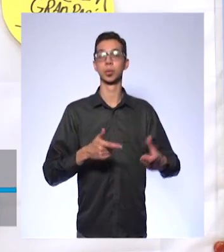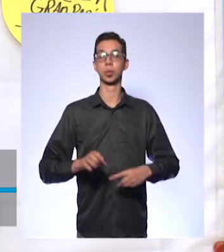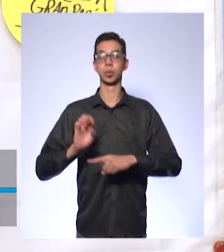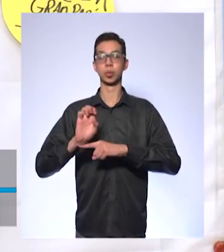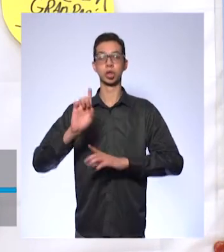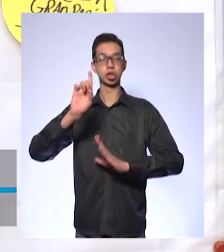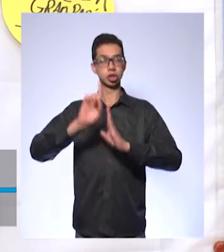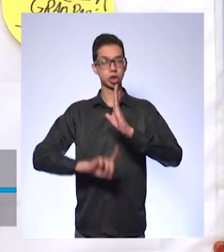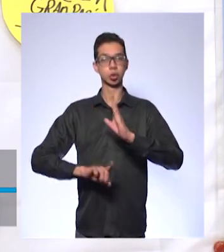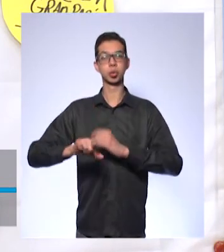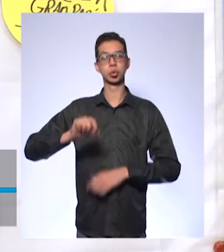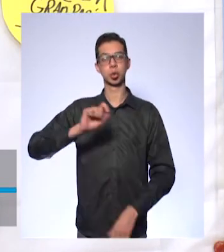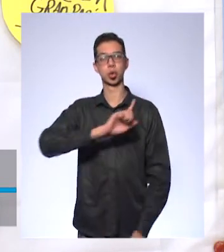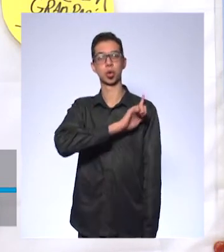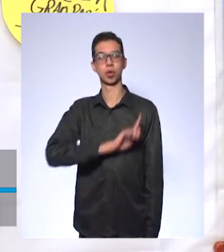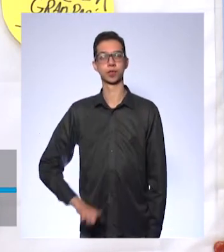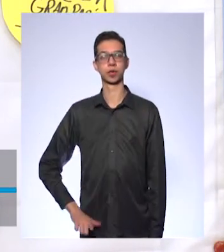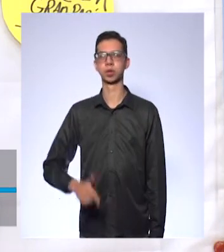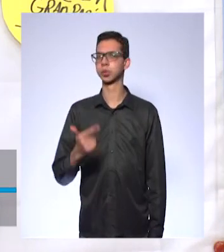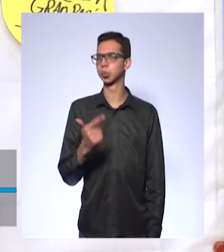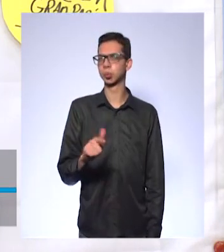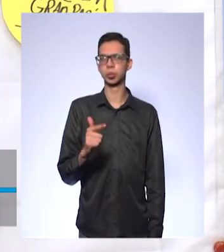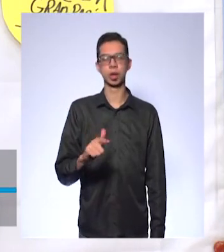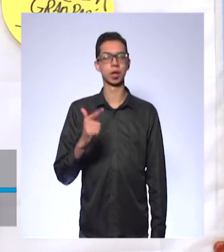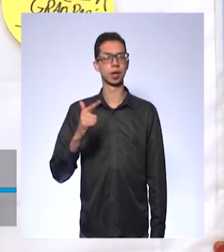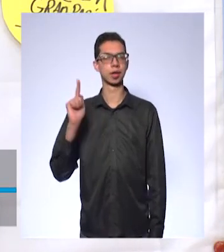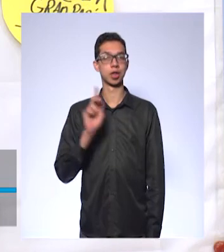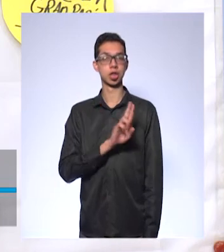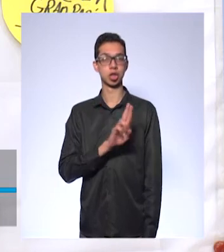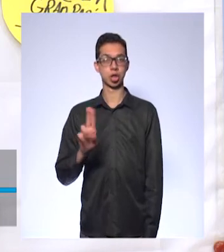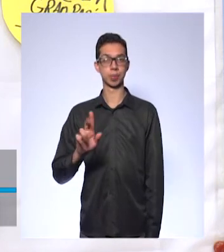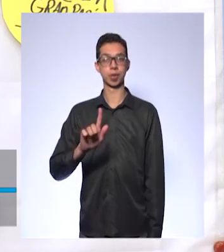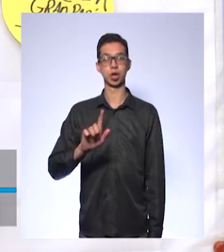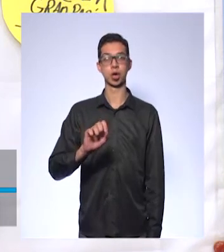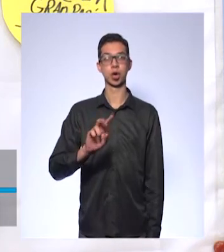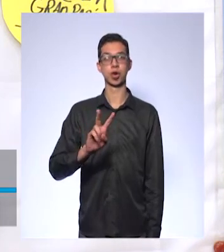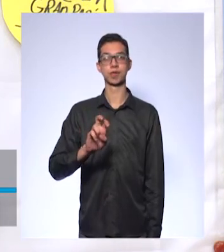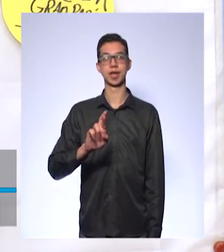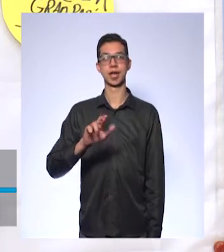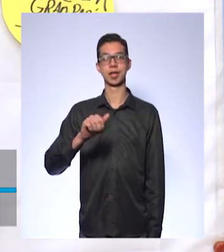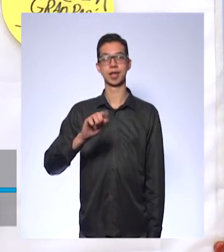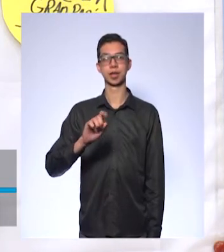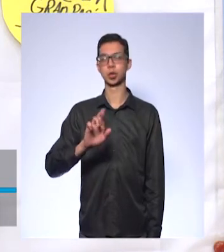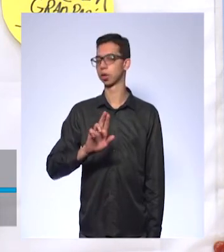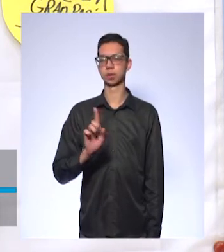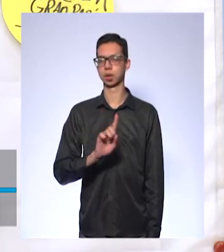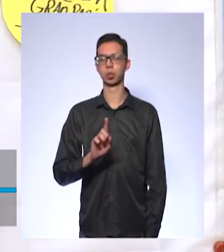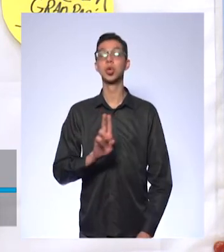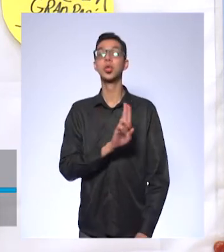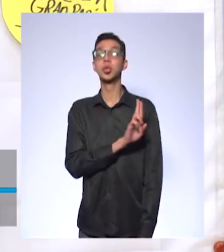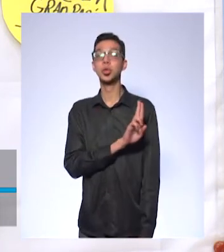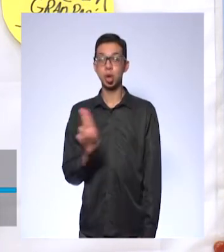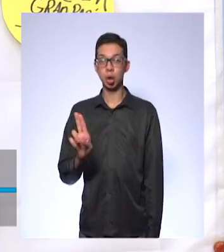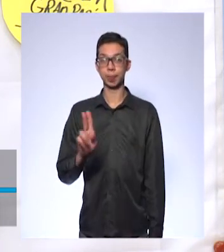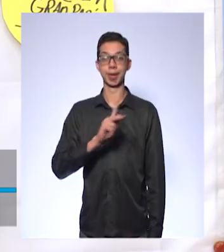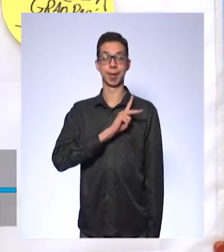seu governador. Na época não se chamava governador, se chamava presidente de província.